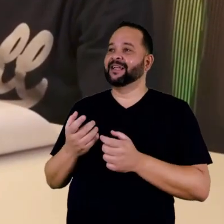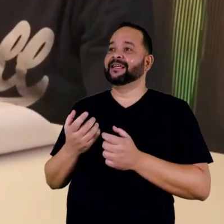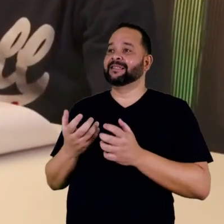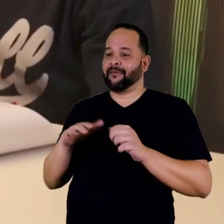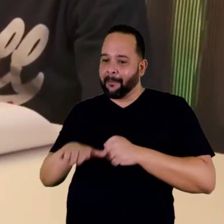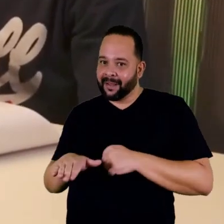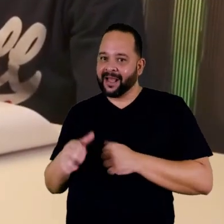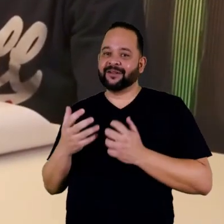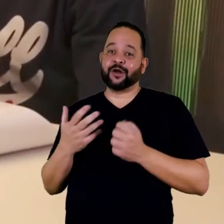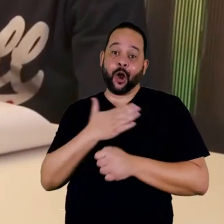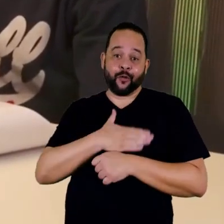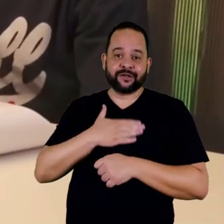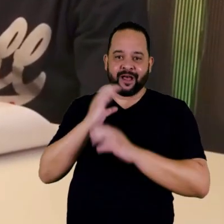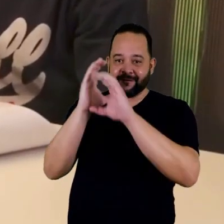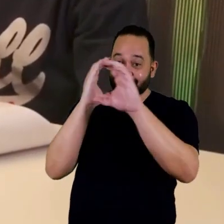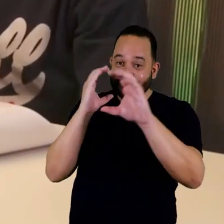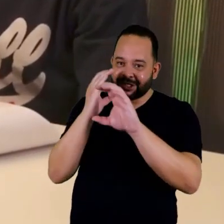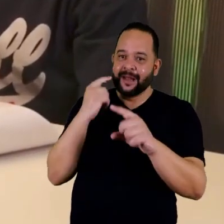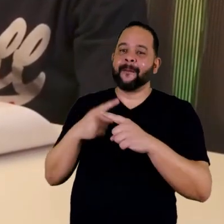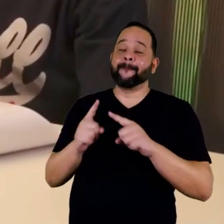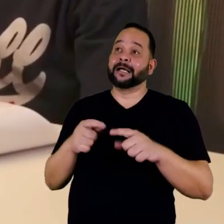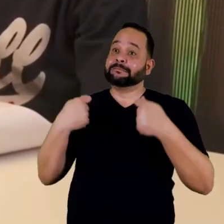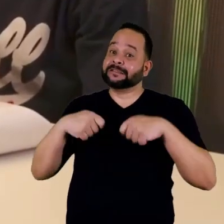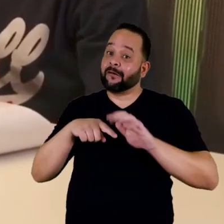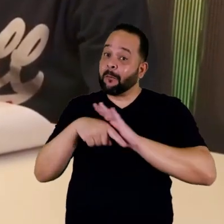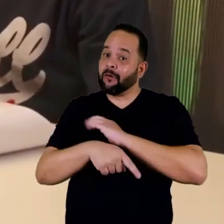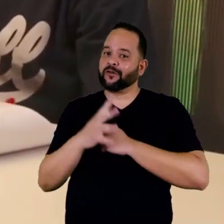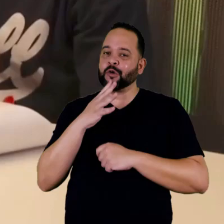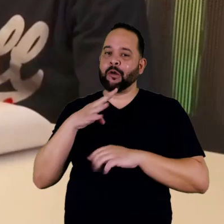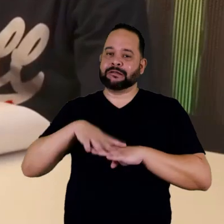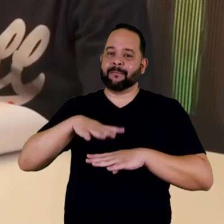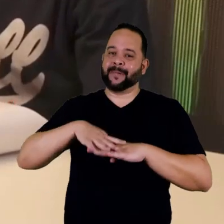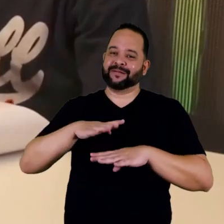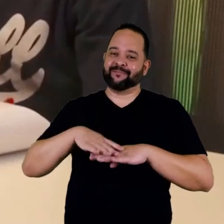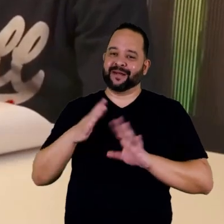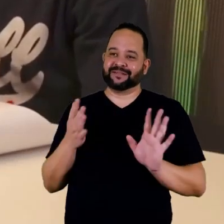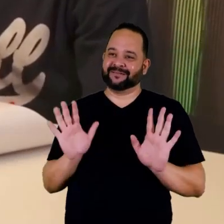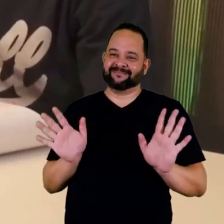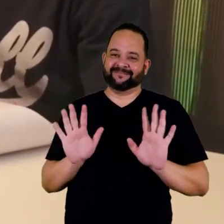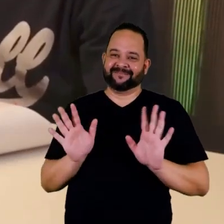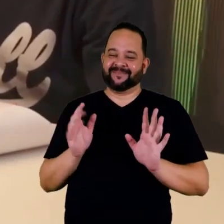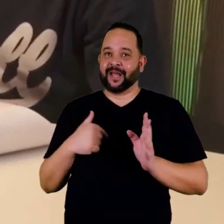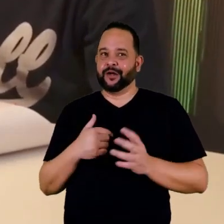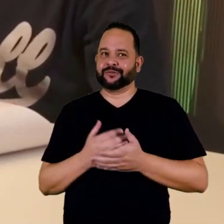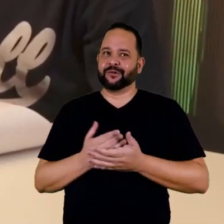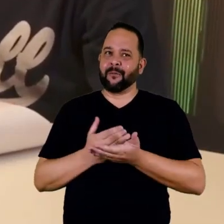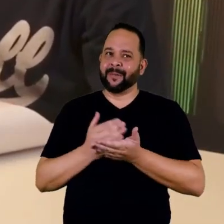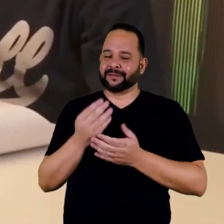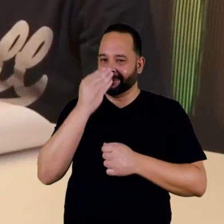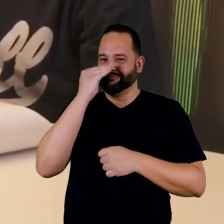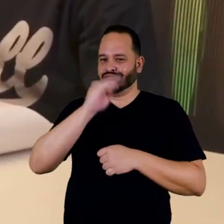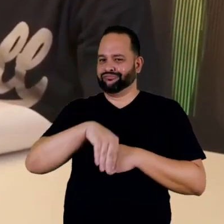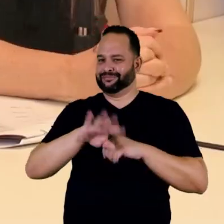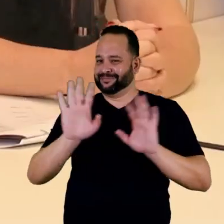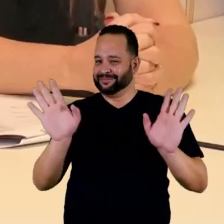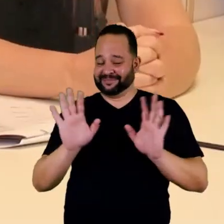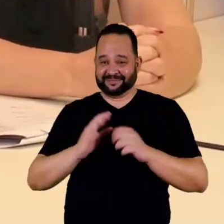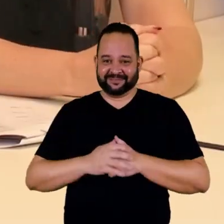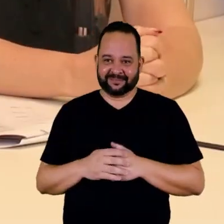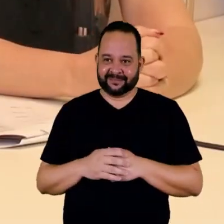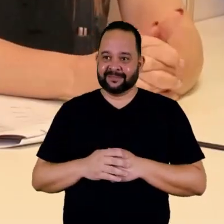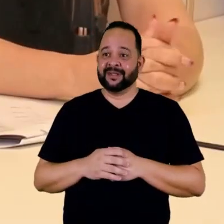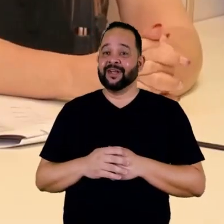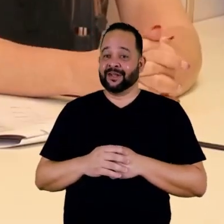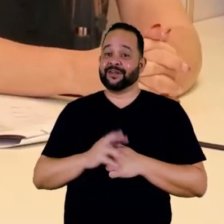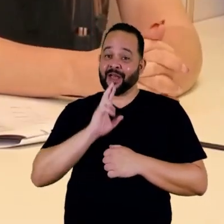engenharia mas só que aí também é vi de matemático né E aí conversando desistido isso daí mas ó